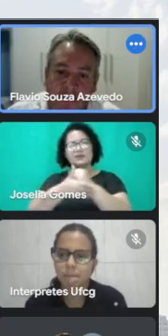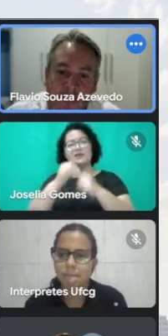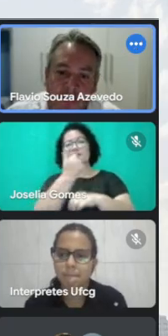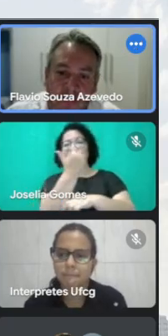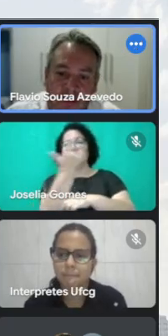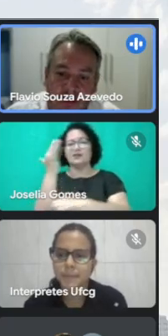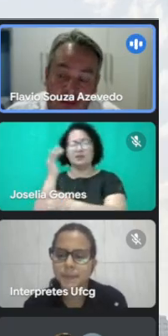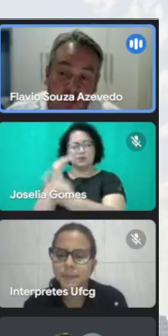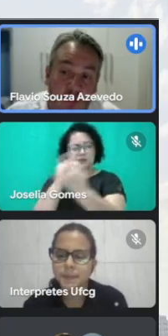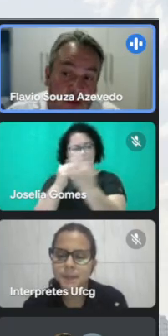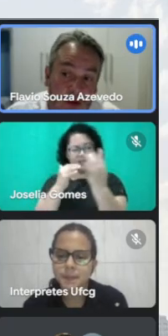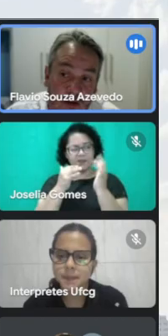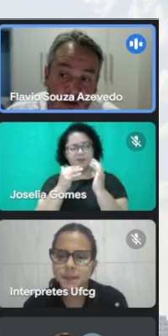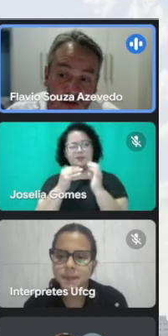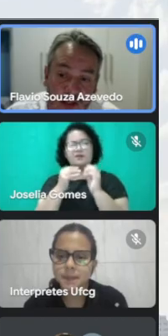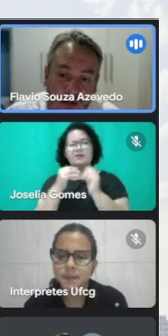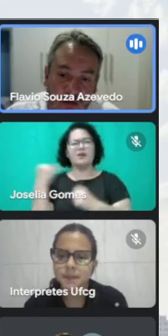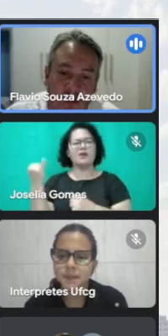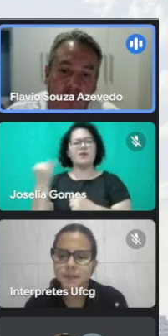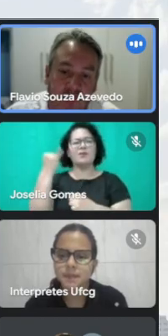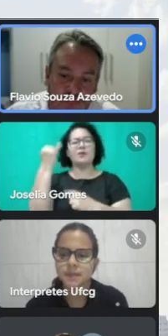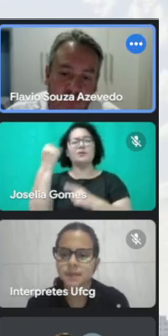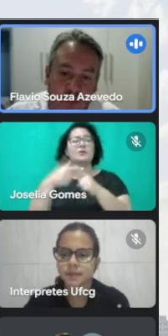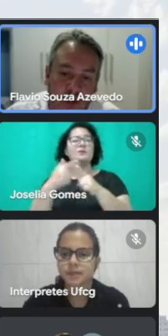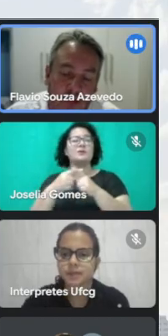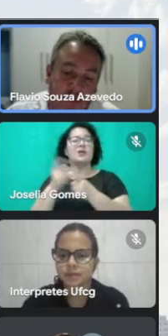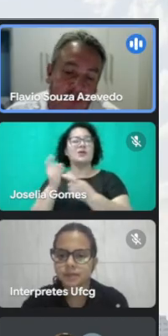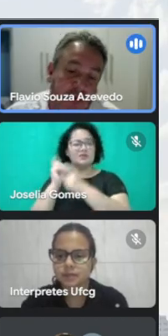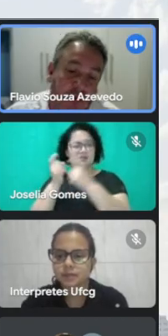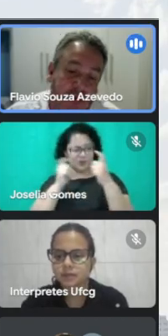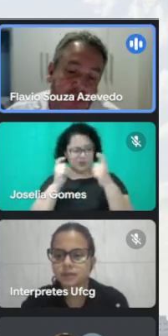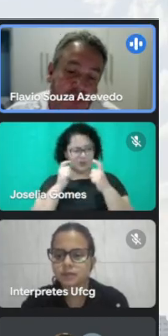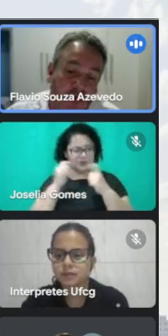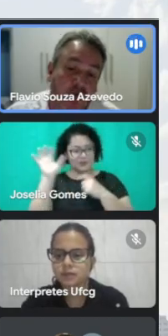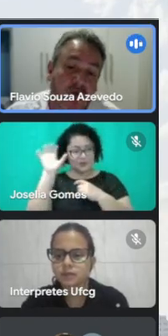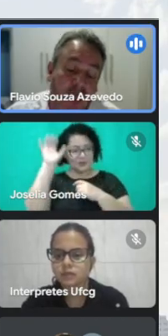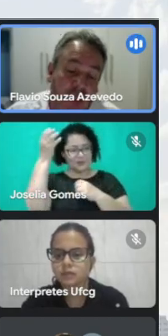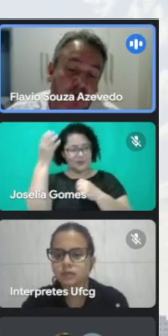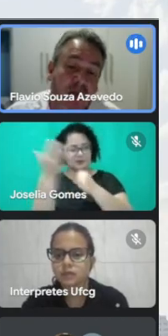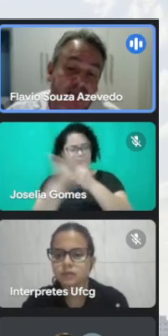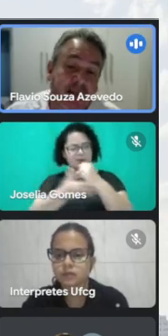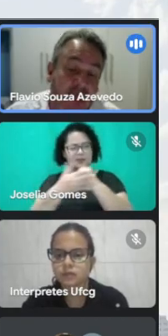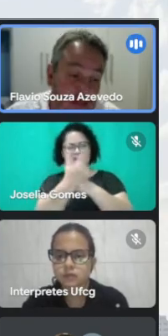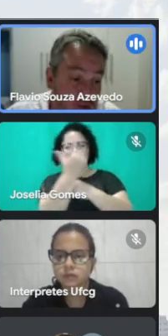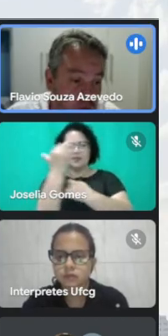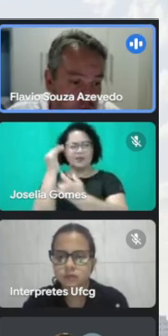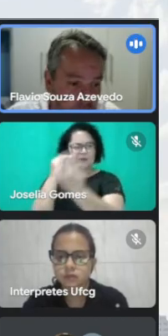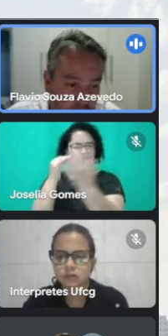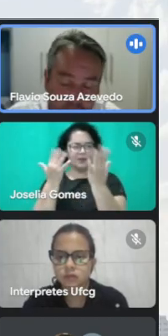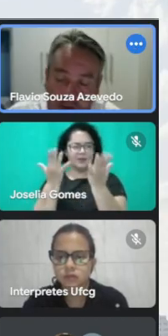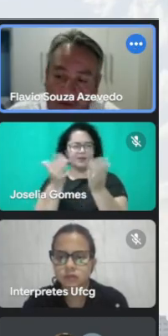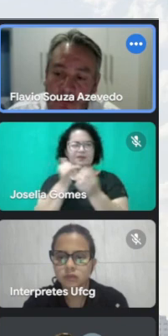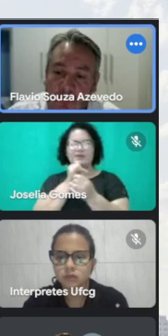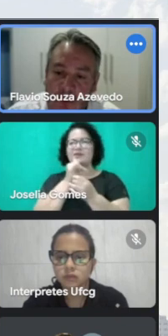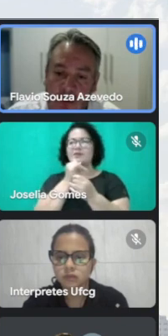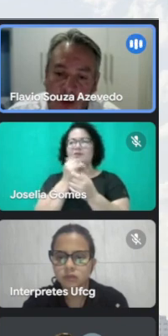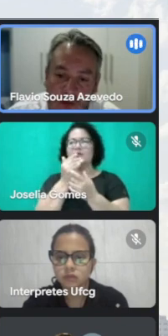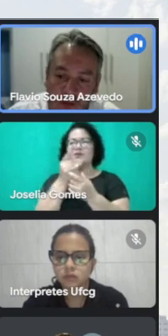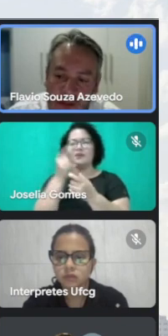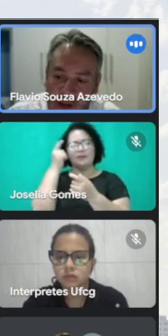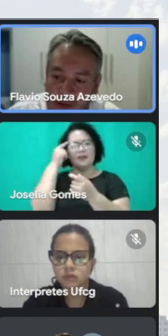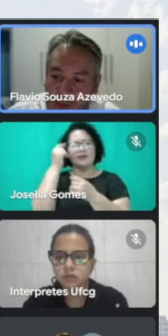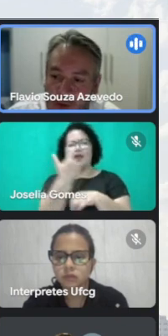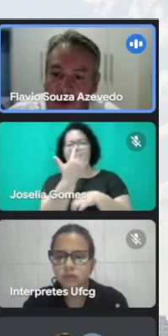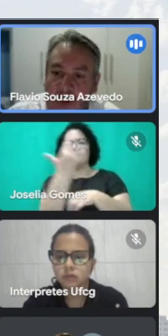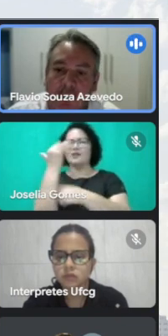porque esse discurso de soluções baseadas na natureza, porque, por exemplo, você começa a dizer, é a natureza trazendo soluções. Então, é